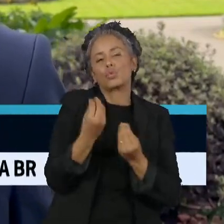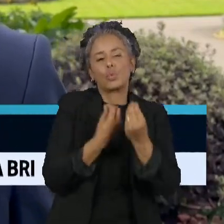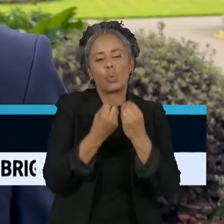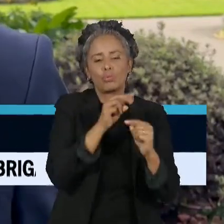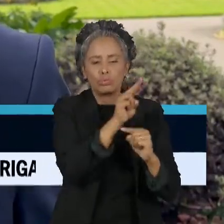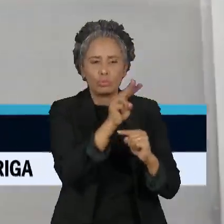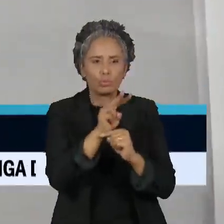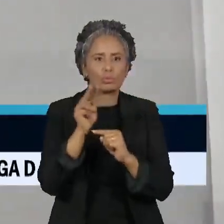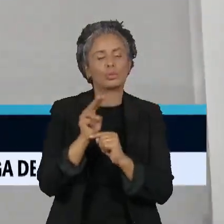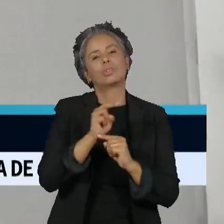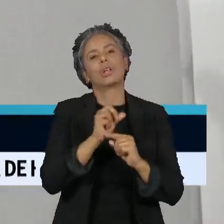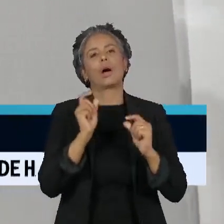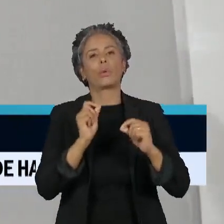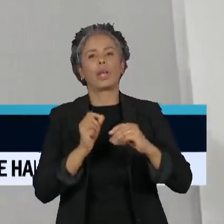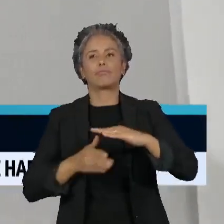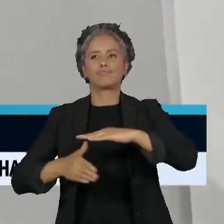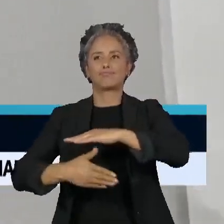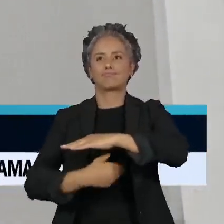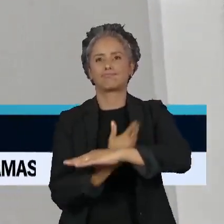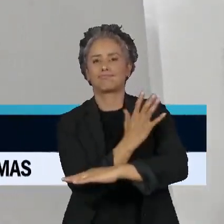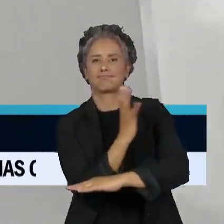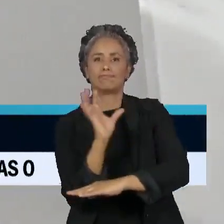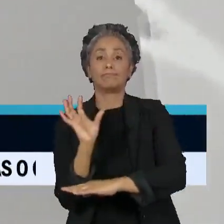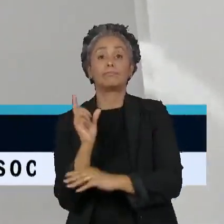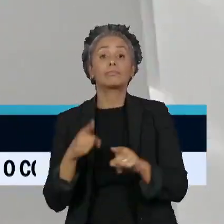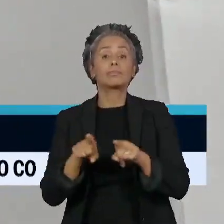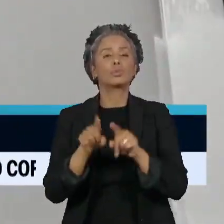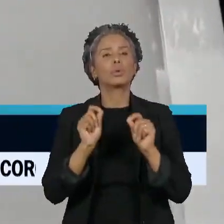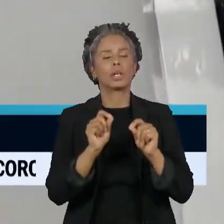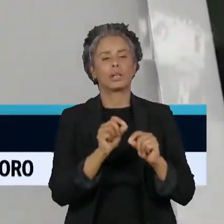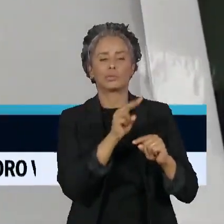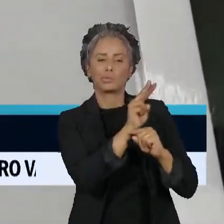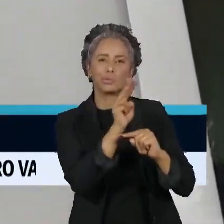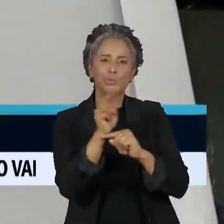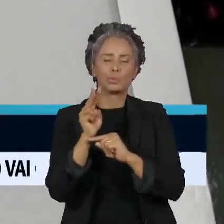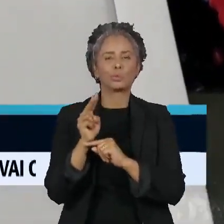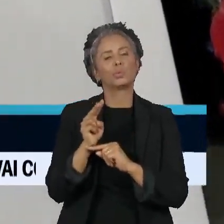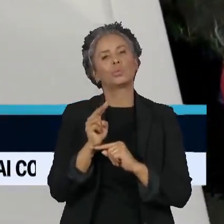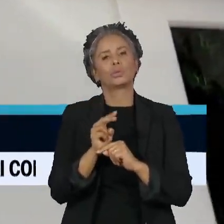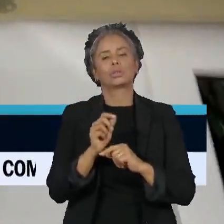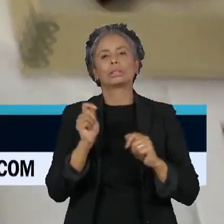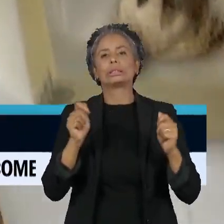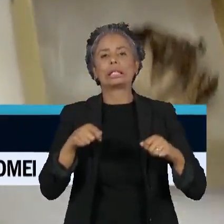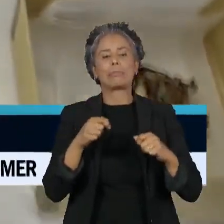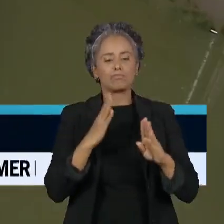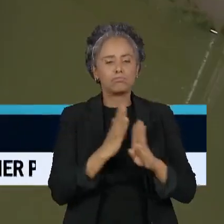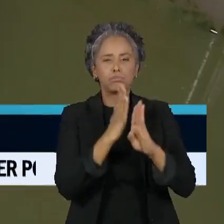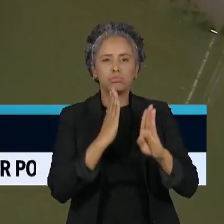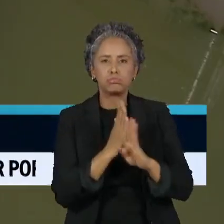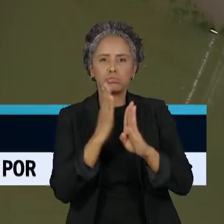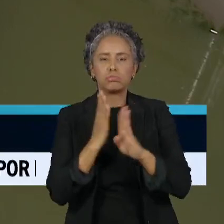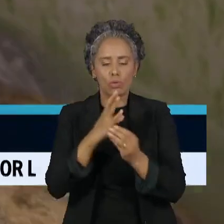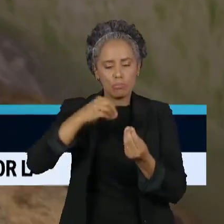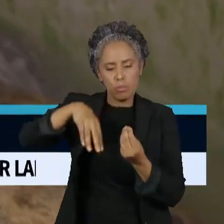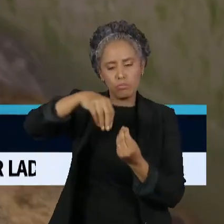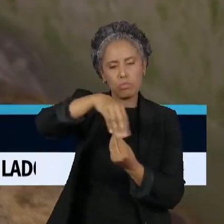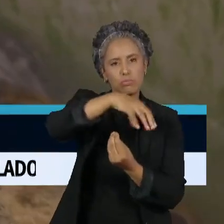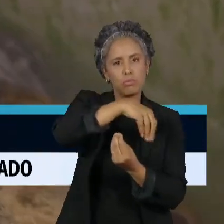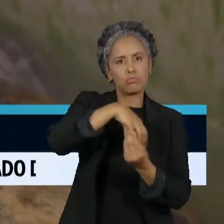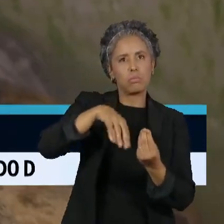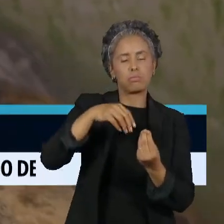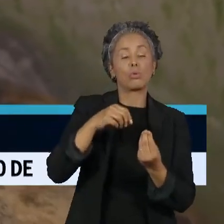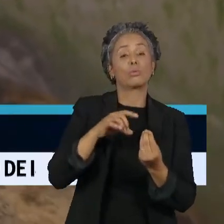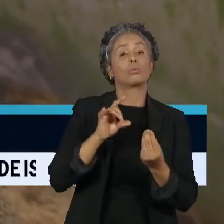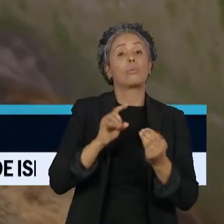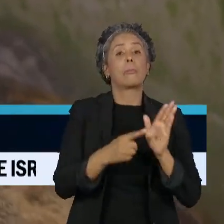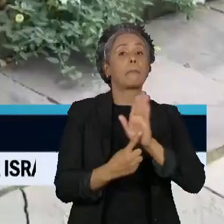sobre a biodiversidade. Isso mostra que os fungos são o maior grupo do reino dos seres vivos, atrás apenas dos